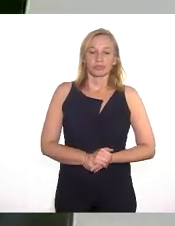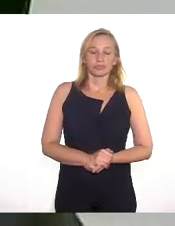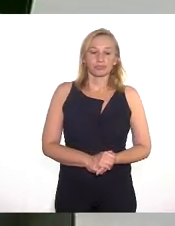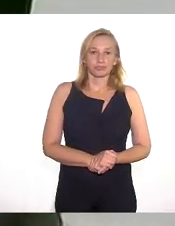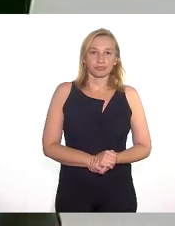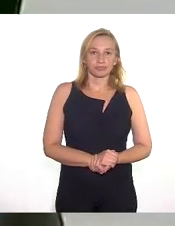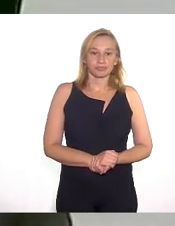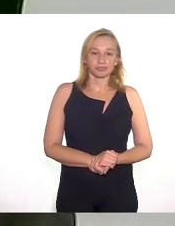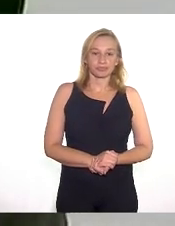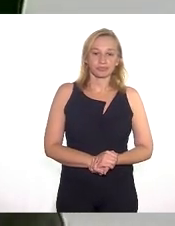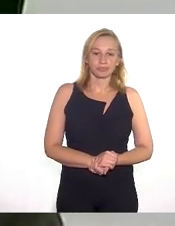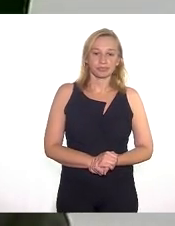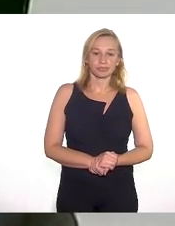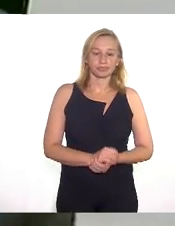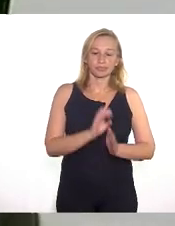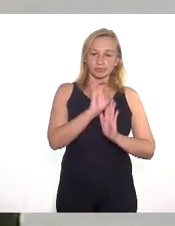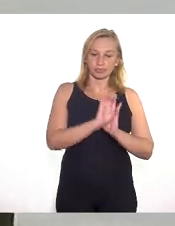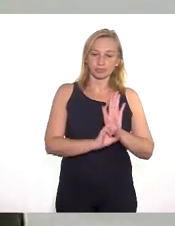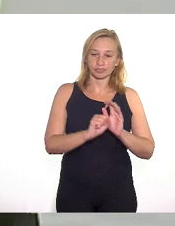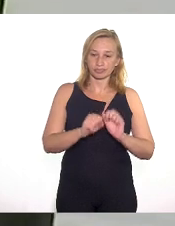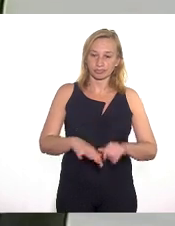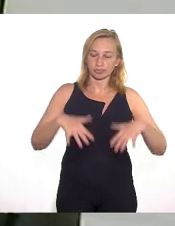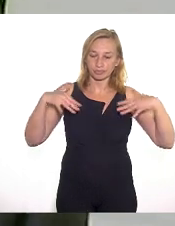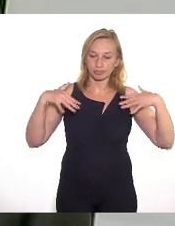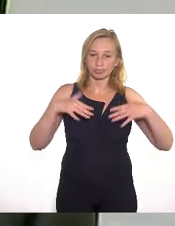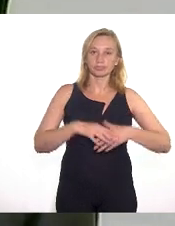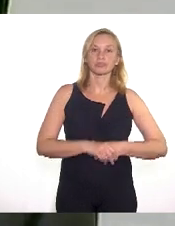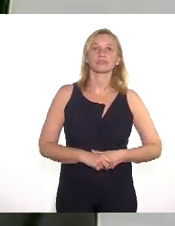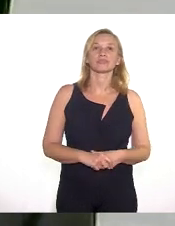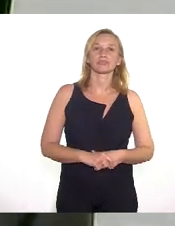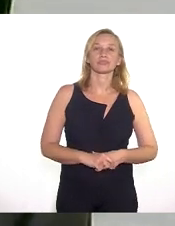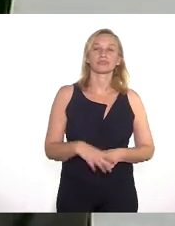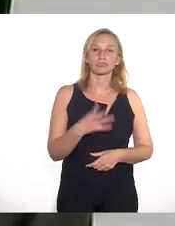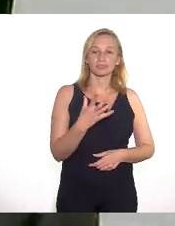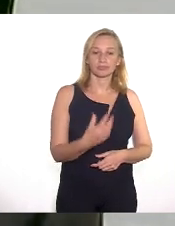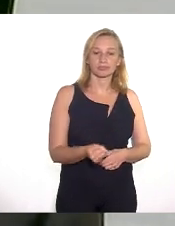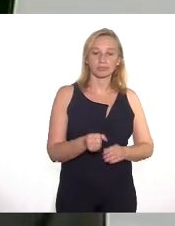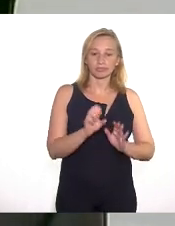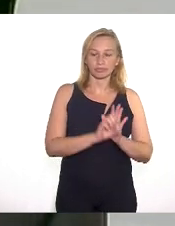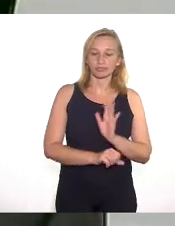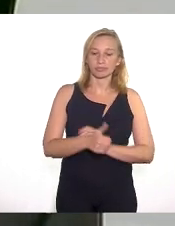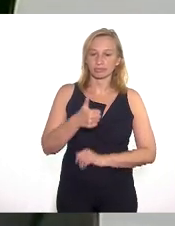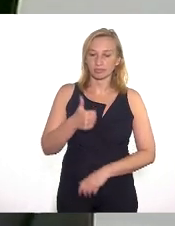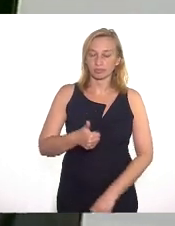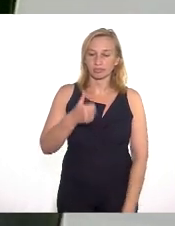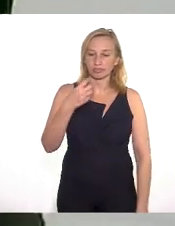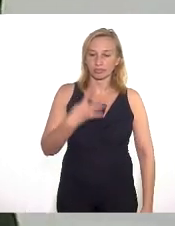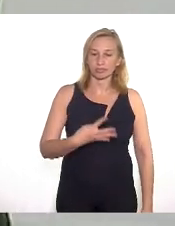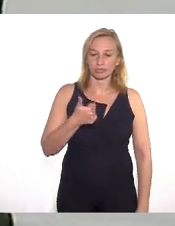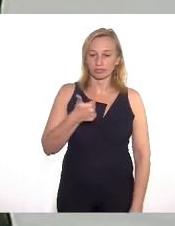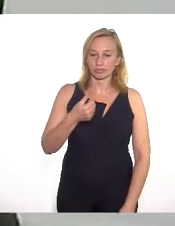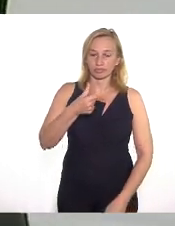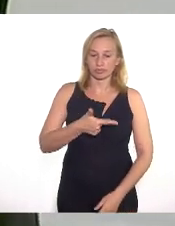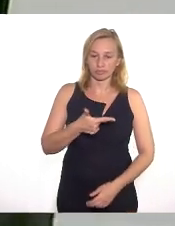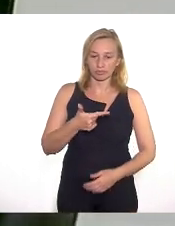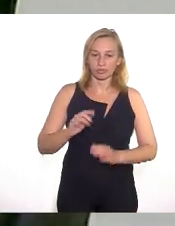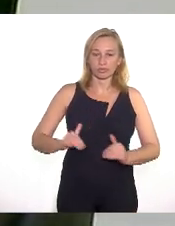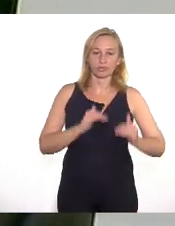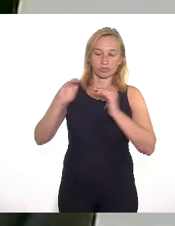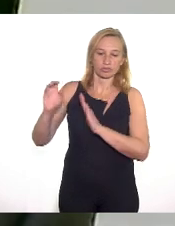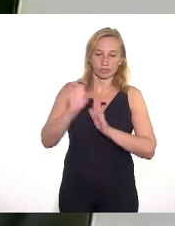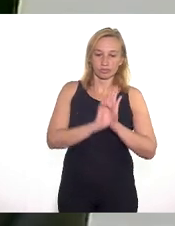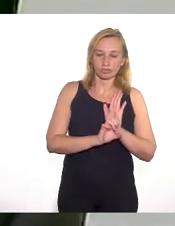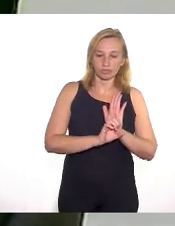parecer, as emendas de plenário, favorável às emendas 1, 4, 12, favorável com